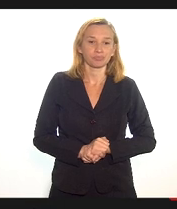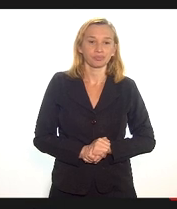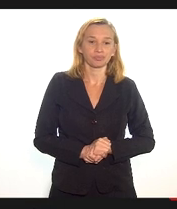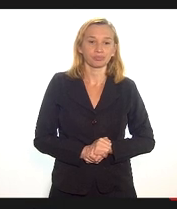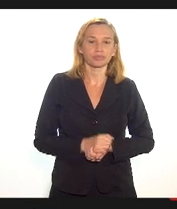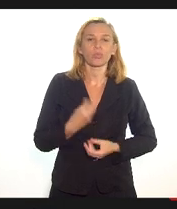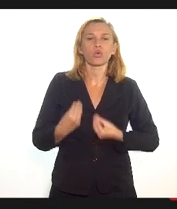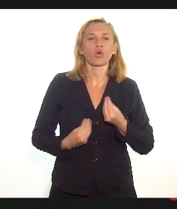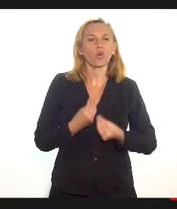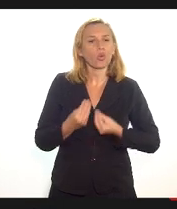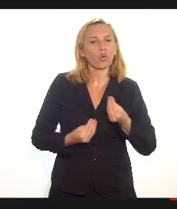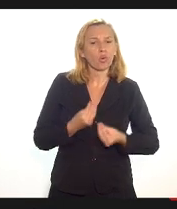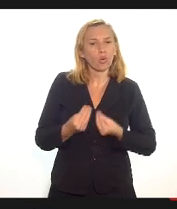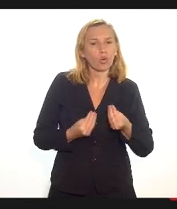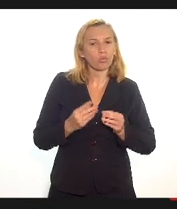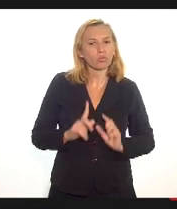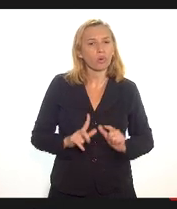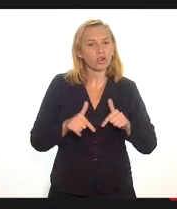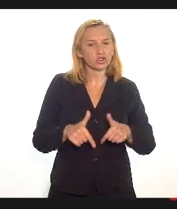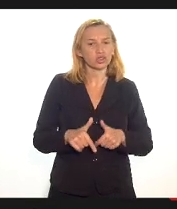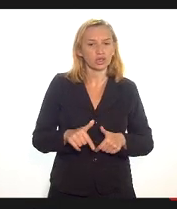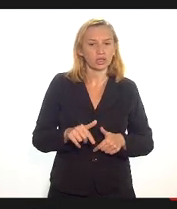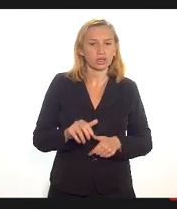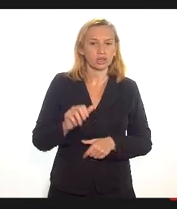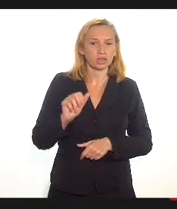E como é que o IBP tem atuado